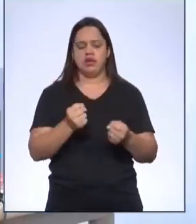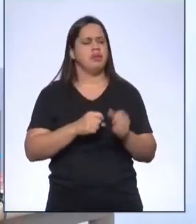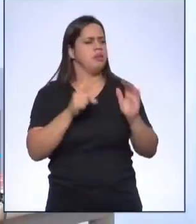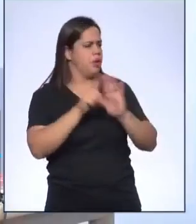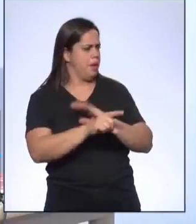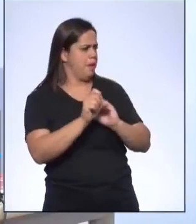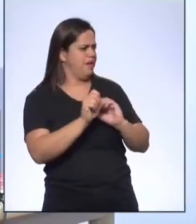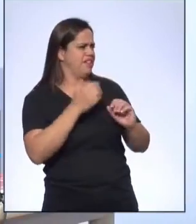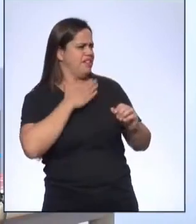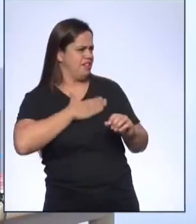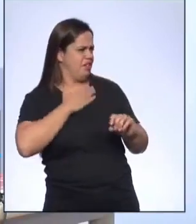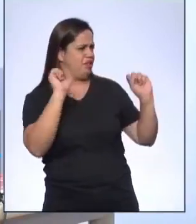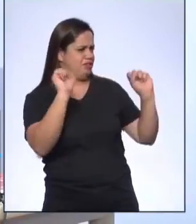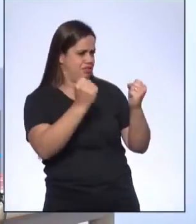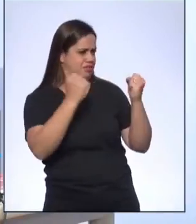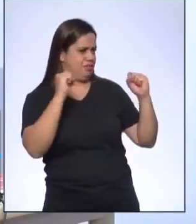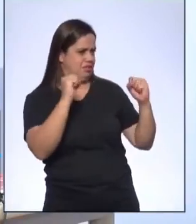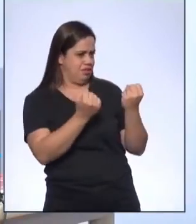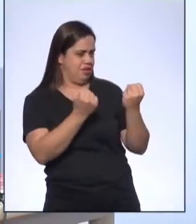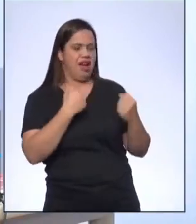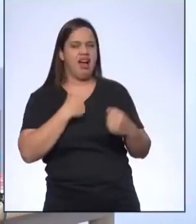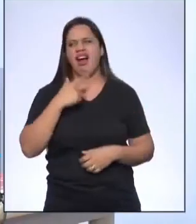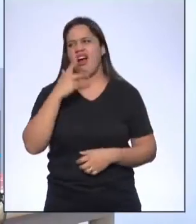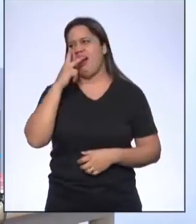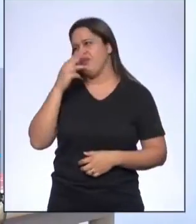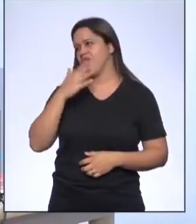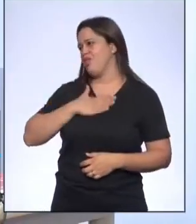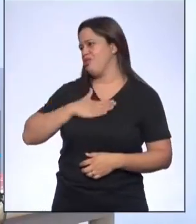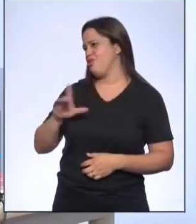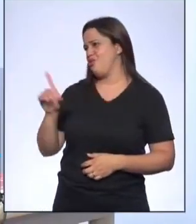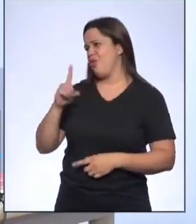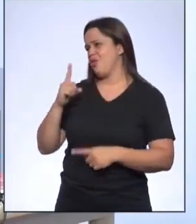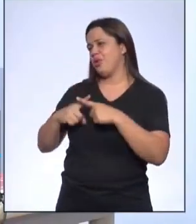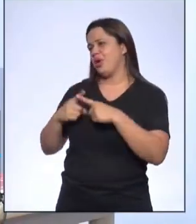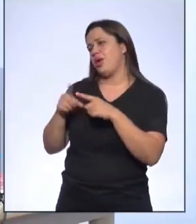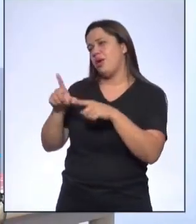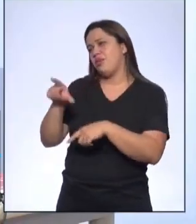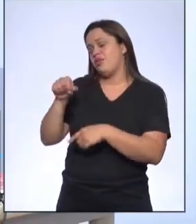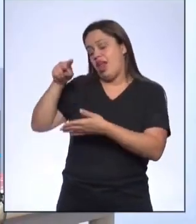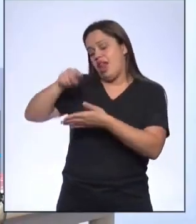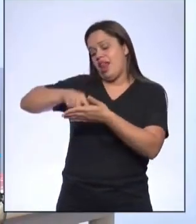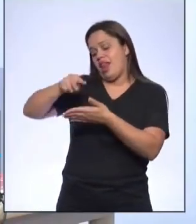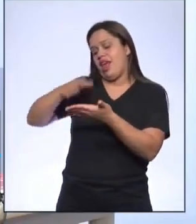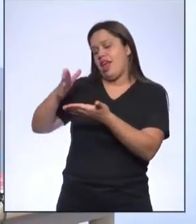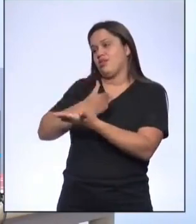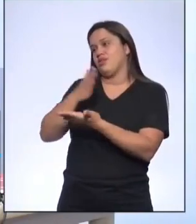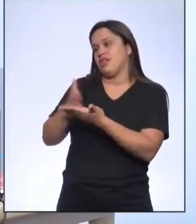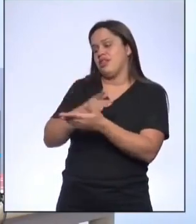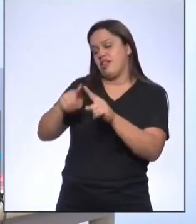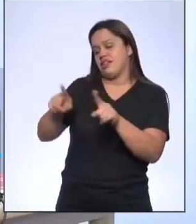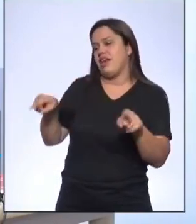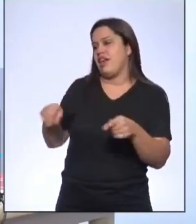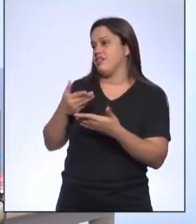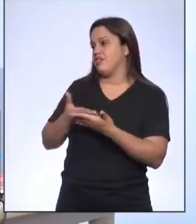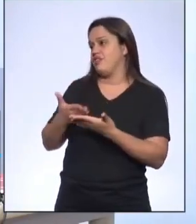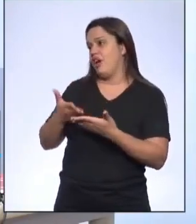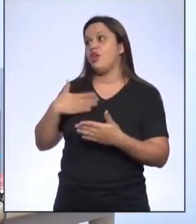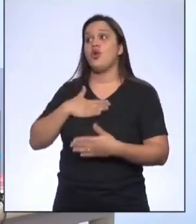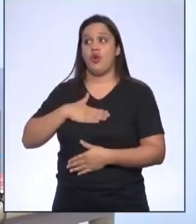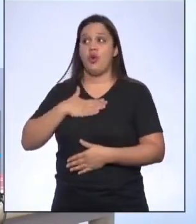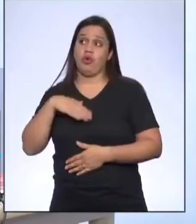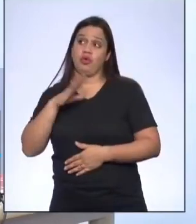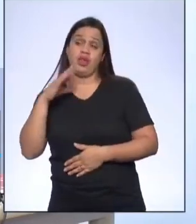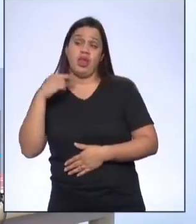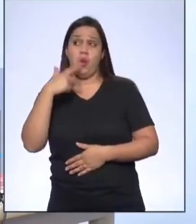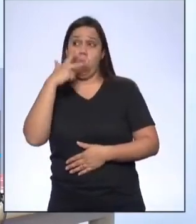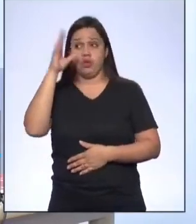física? Ai, Dani, eu acho que eu não gosto de educação física. Eu prefiro ficar lendo os livros na sala de aula. Eu gosto mais disso. Acho que eu